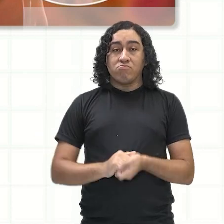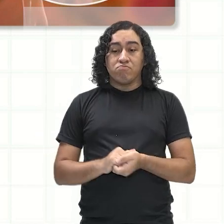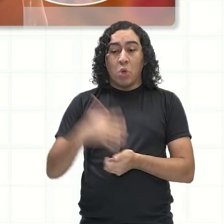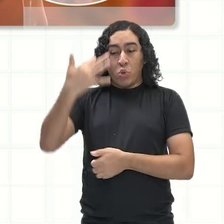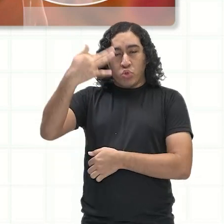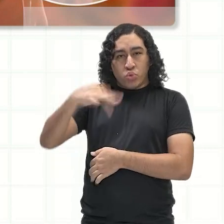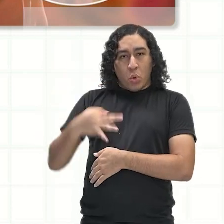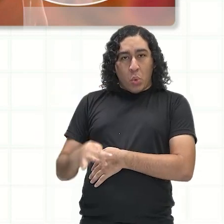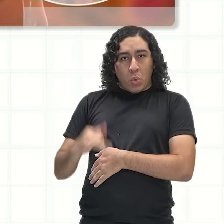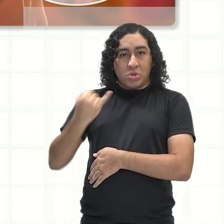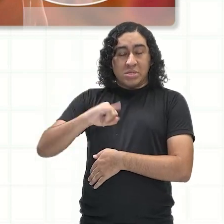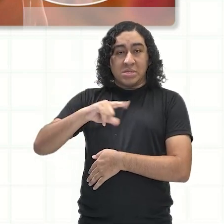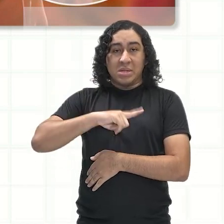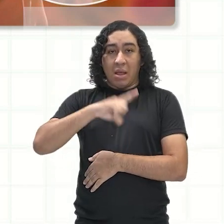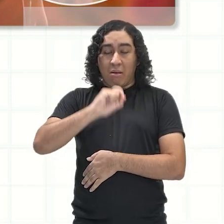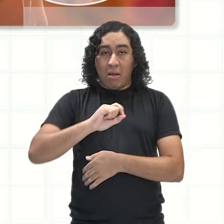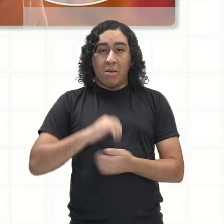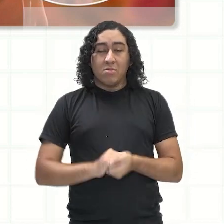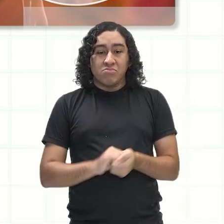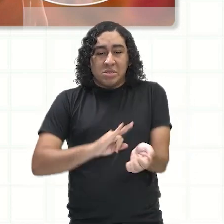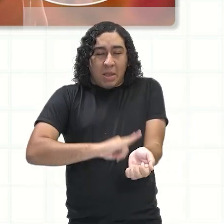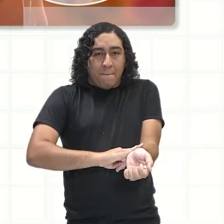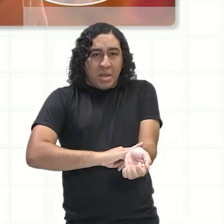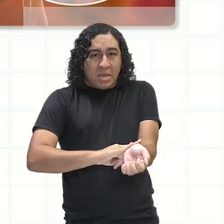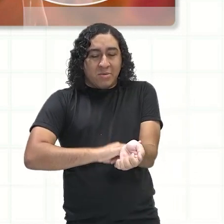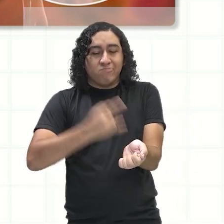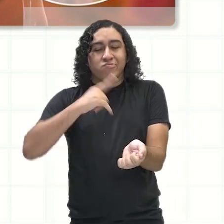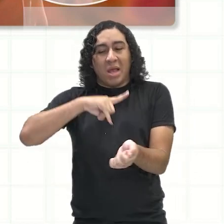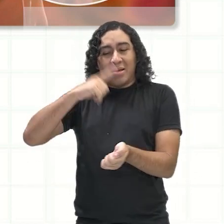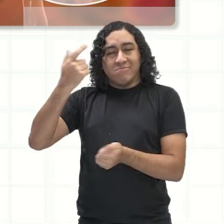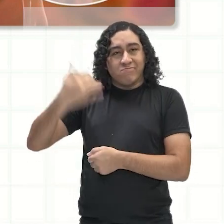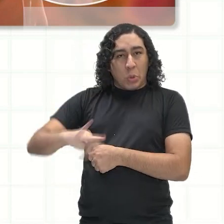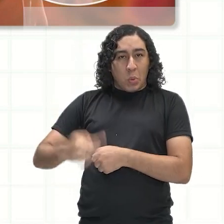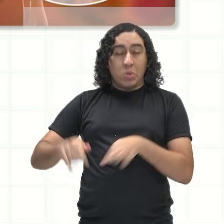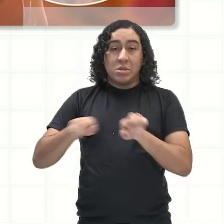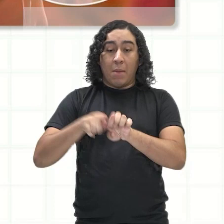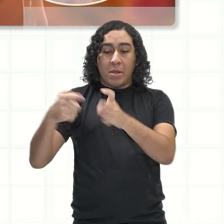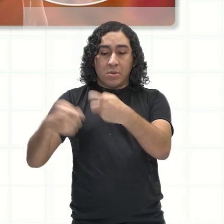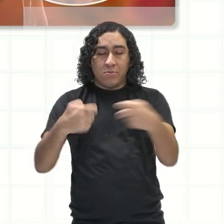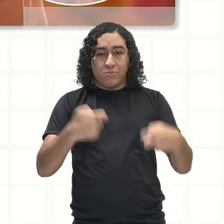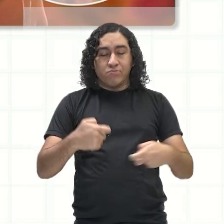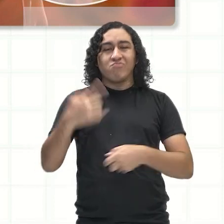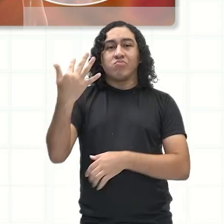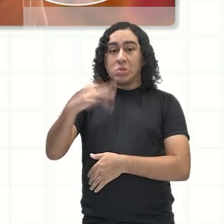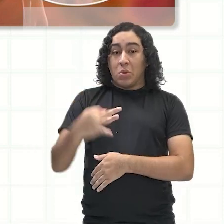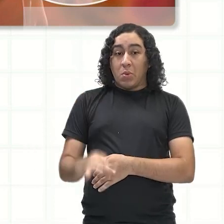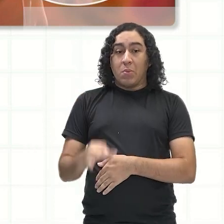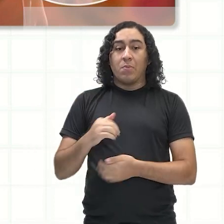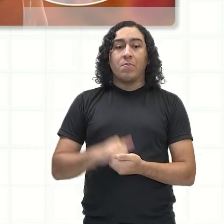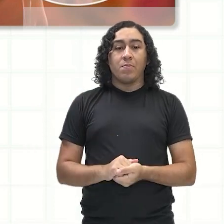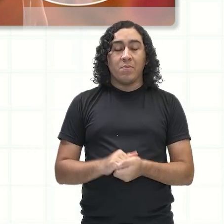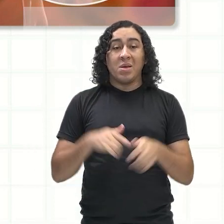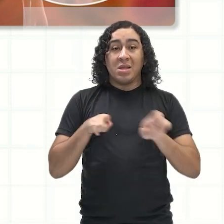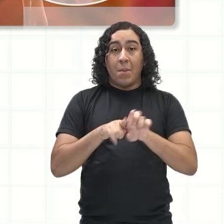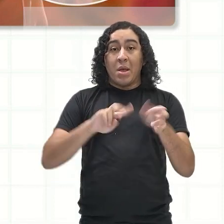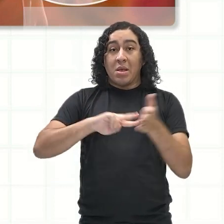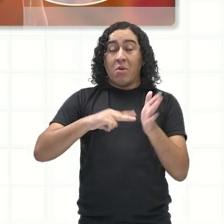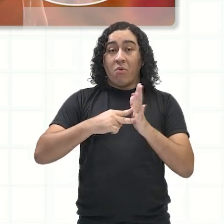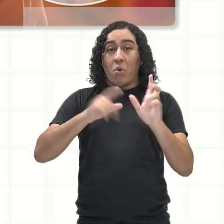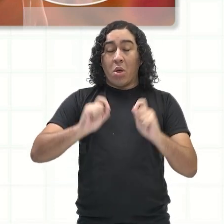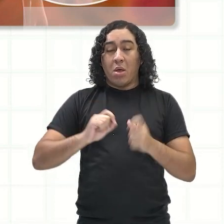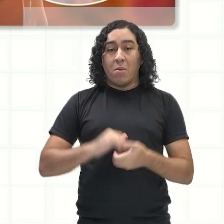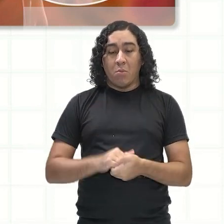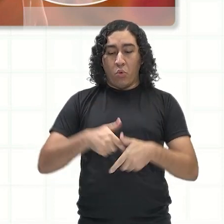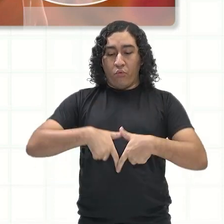dor ao urinar e ou durante as relações sexuais. E também no baixo ventre, né? O baixo ventre é justamente